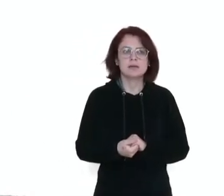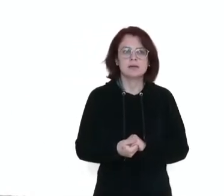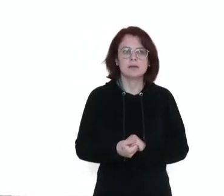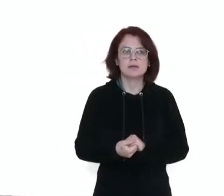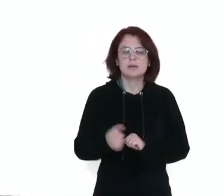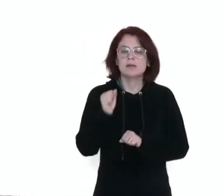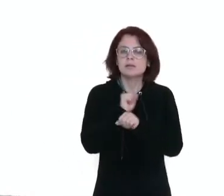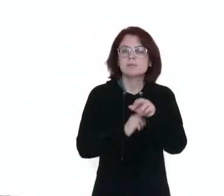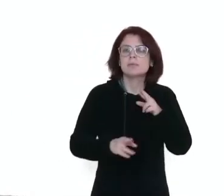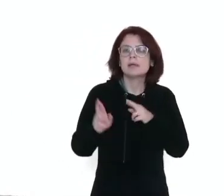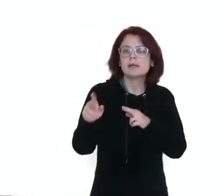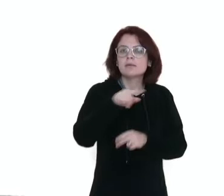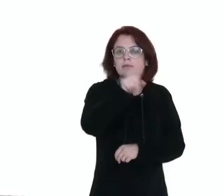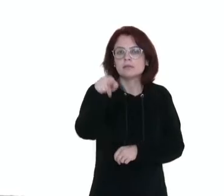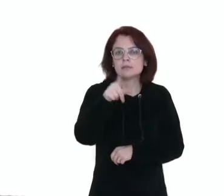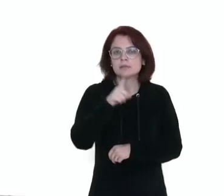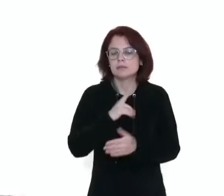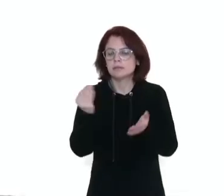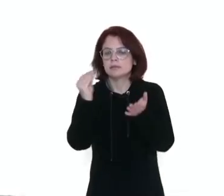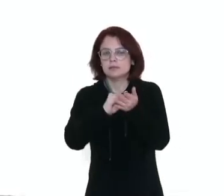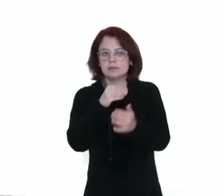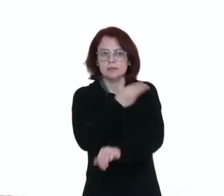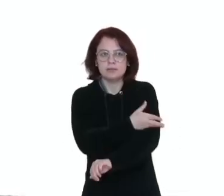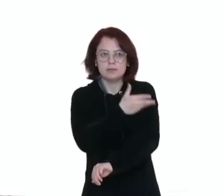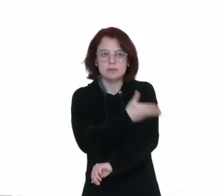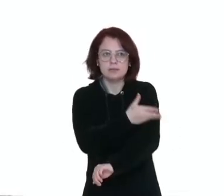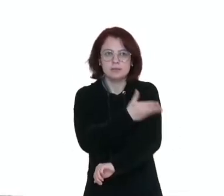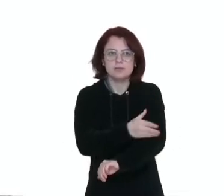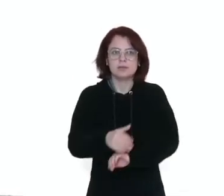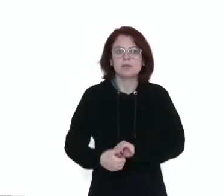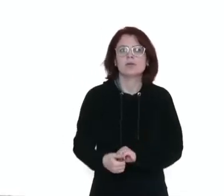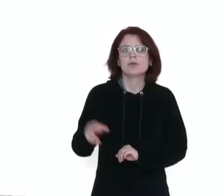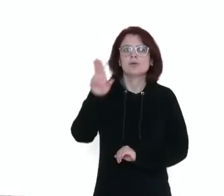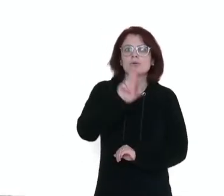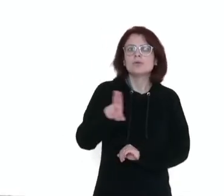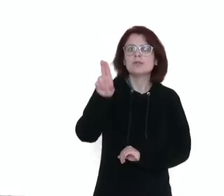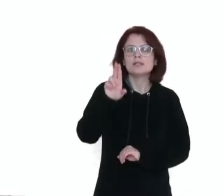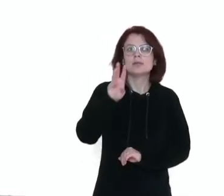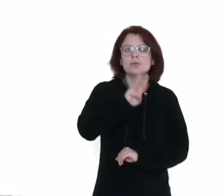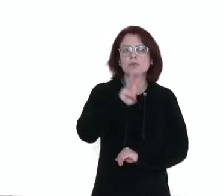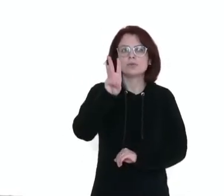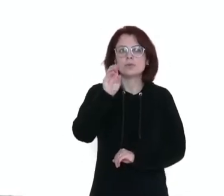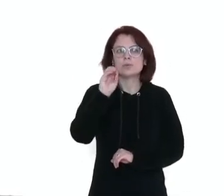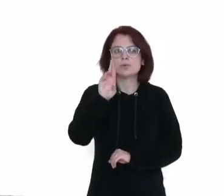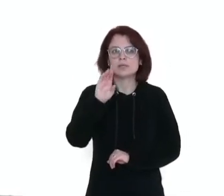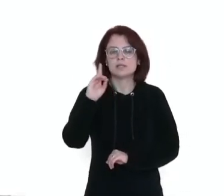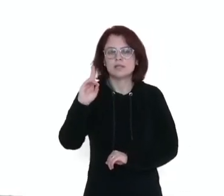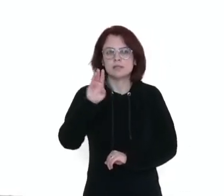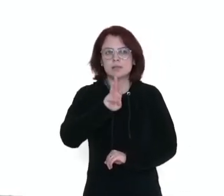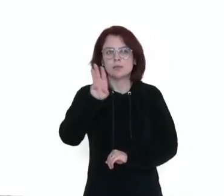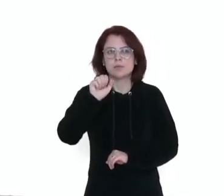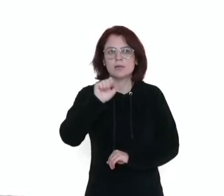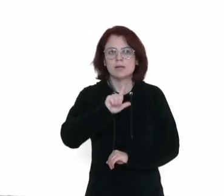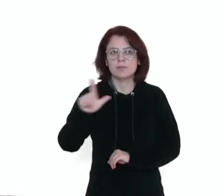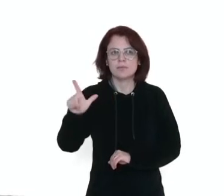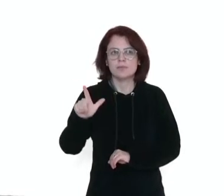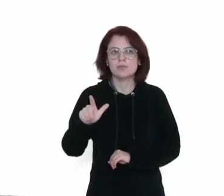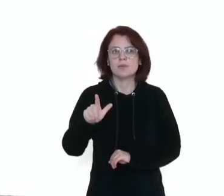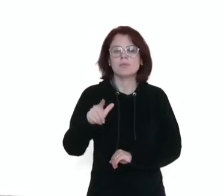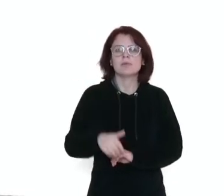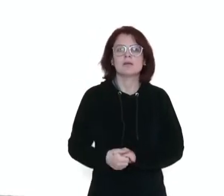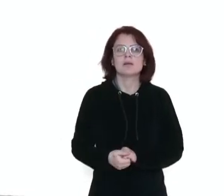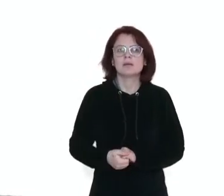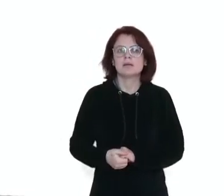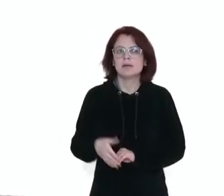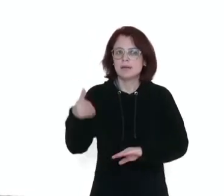que vocês coloquem em prática tudo o que aprenderam nesta aula, acessando o WordWall e usando esse link. Selecione os números,